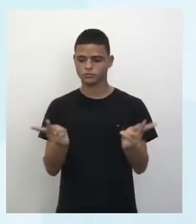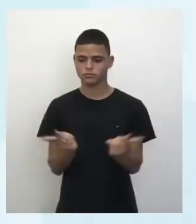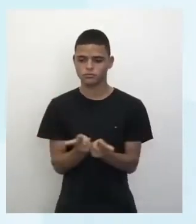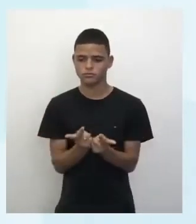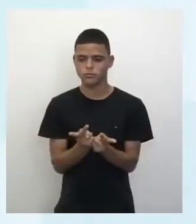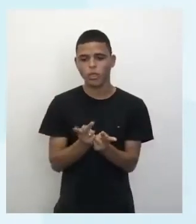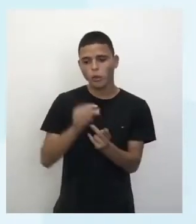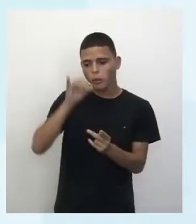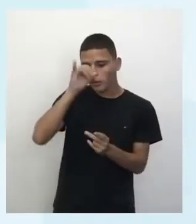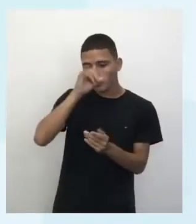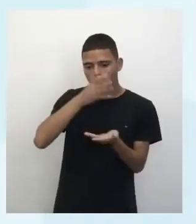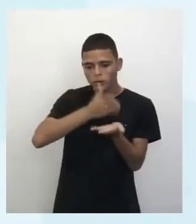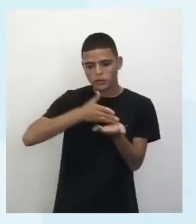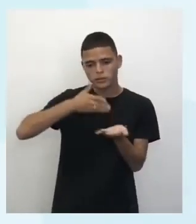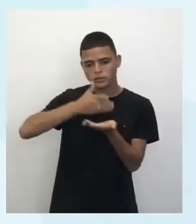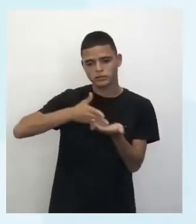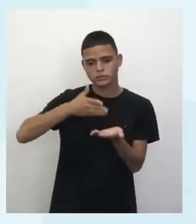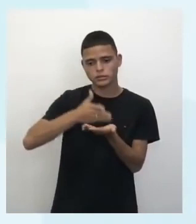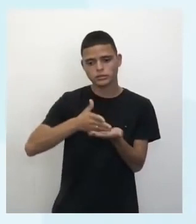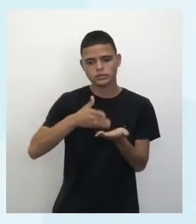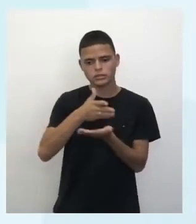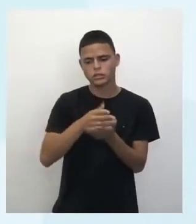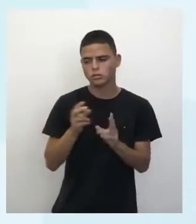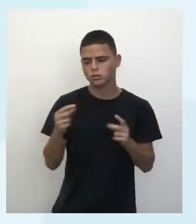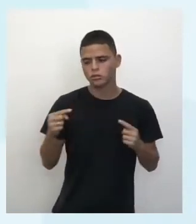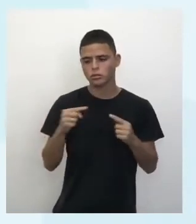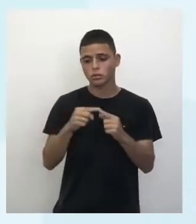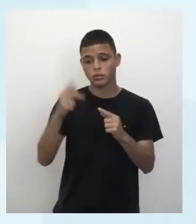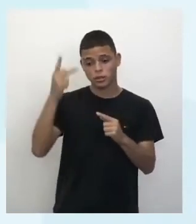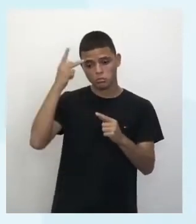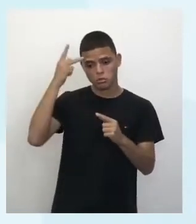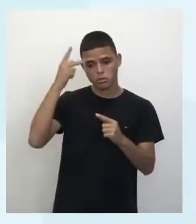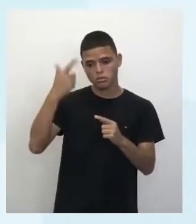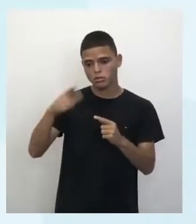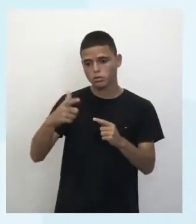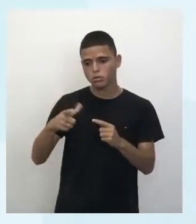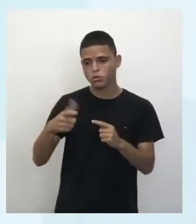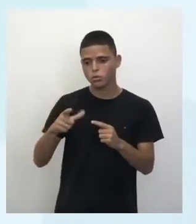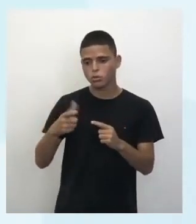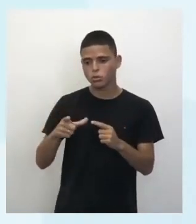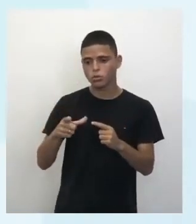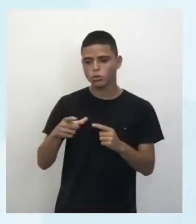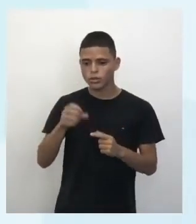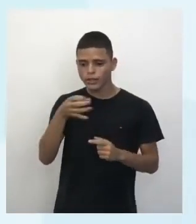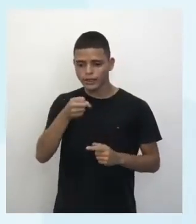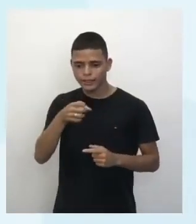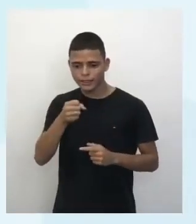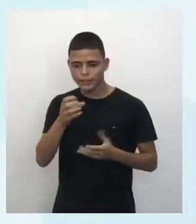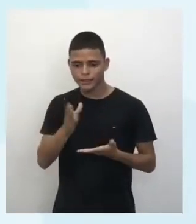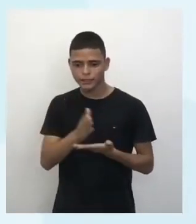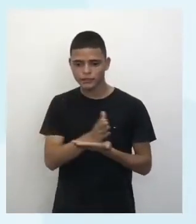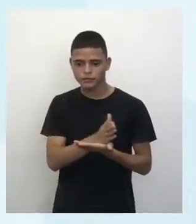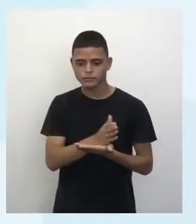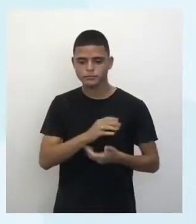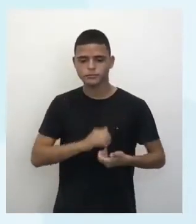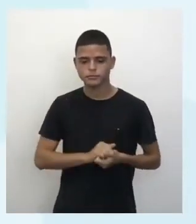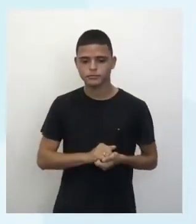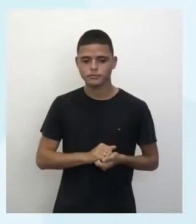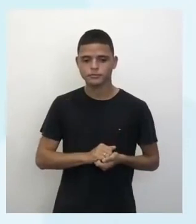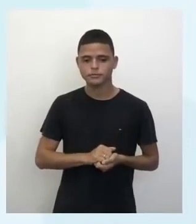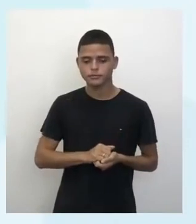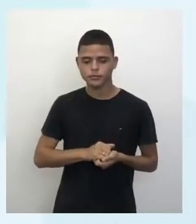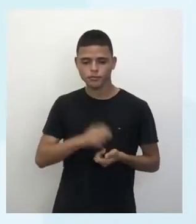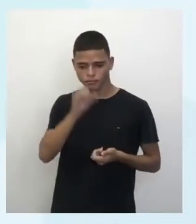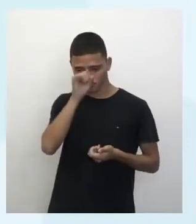de calabresa. É, bem paulistana, porque não tem queijo, né? Pizza calabresa. De calabresa com cebola,